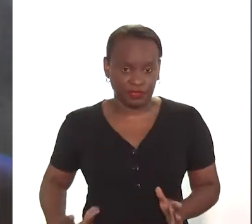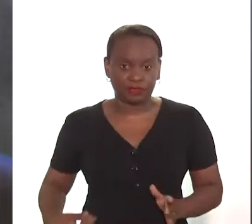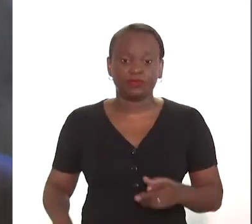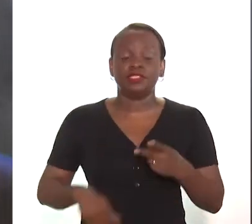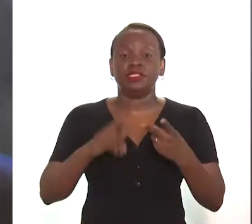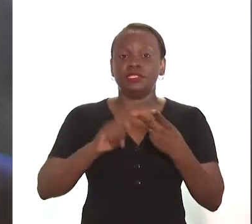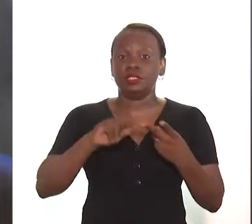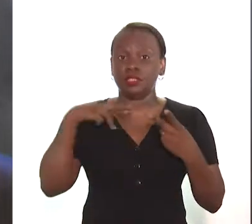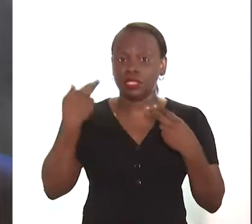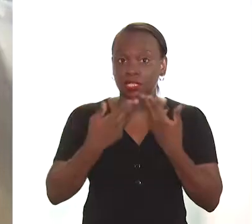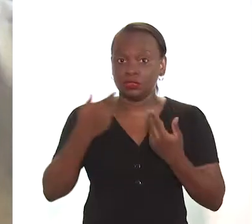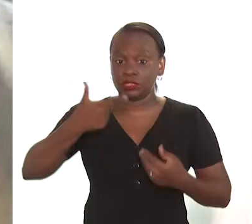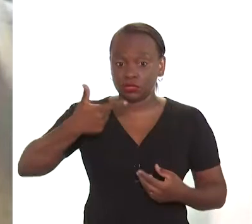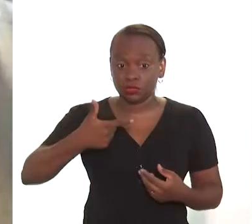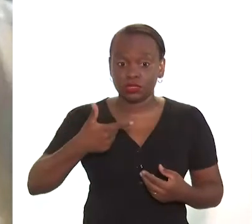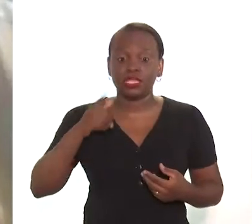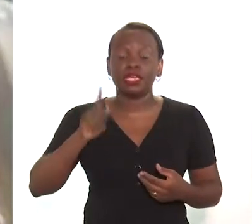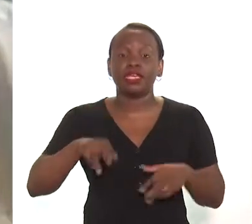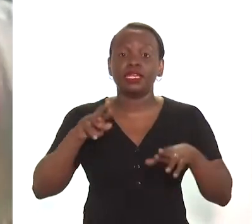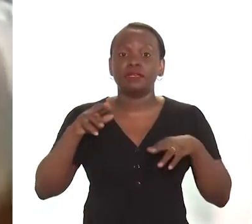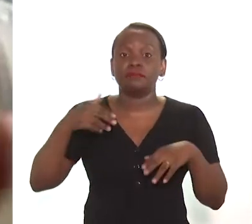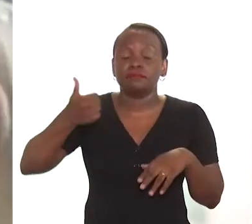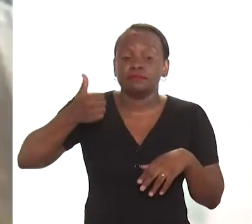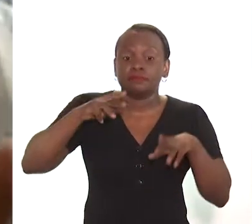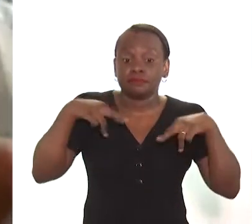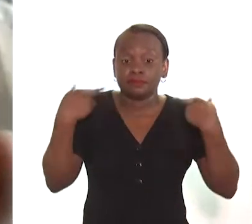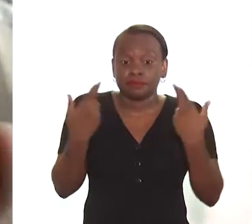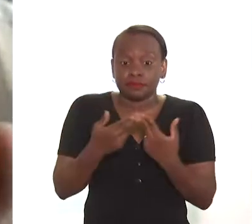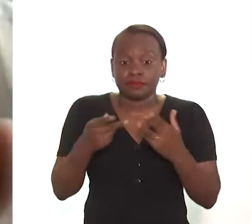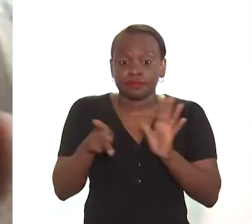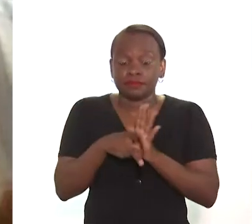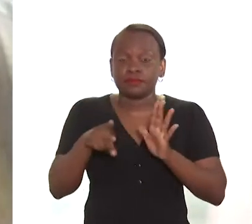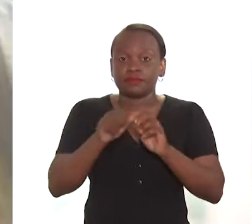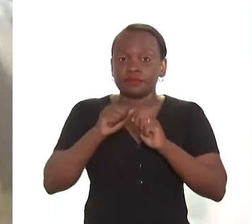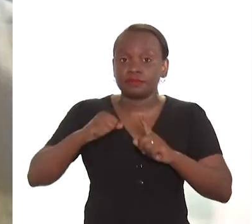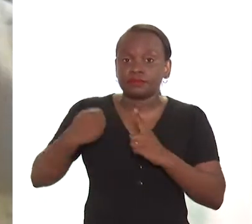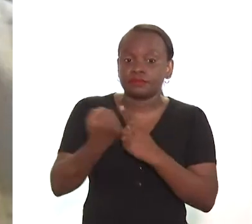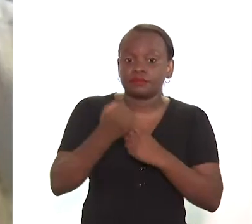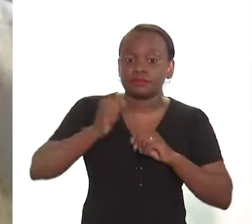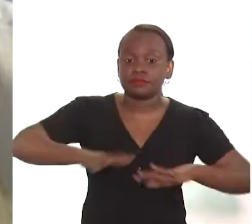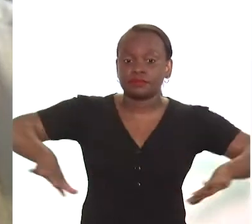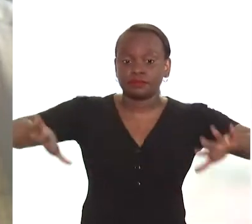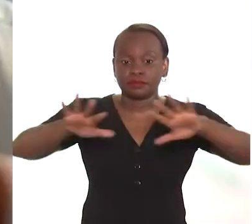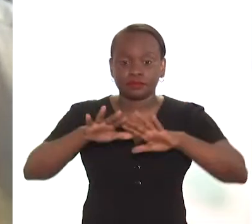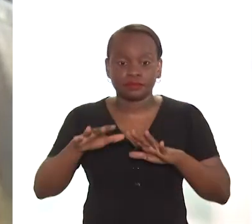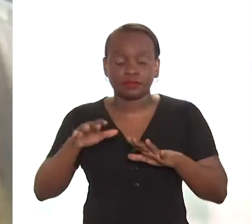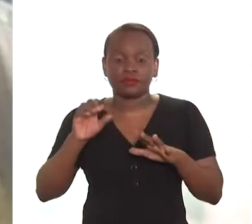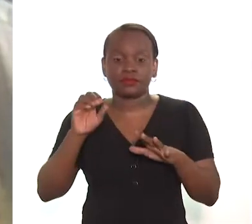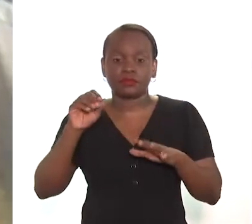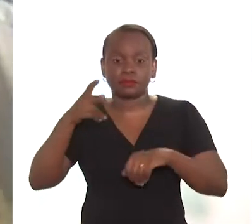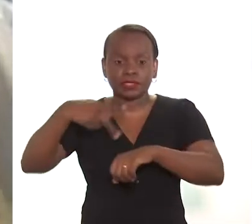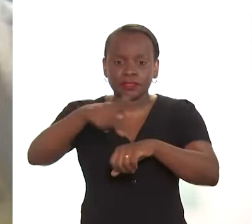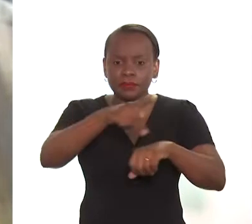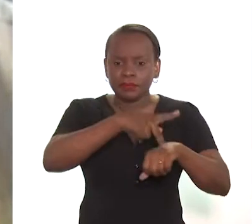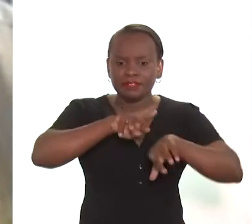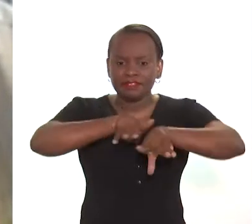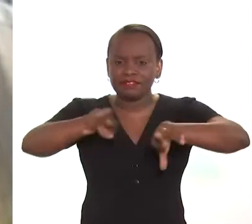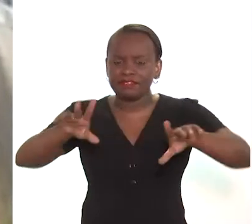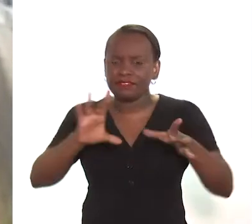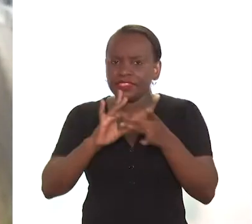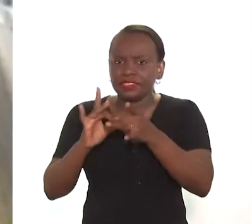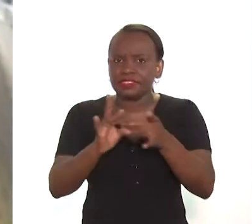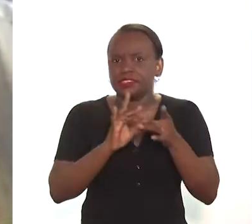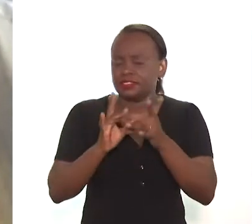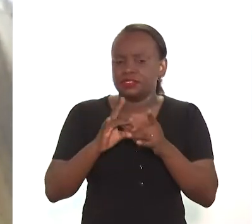governo. A segunda reunião foi a primeira reunião da sociedade de todas as Nações Unidas em todos os